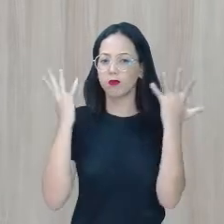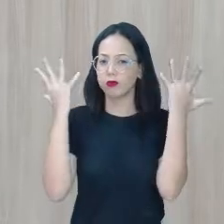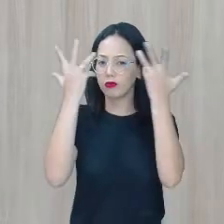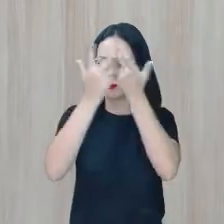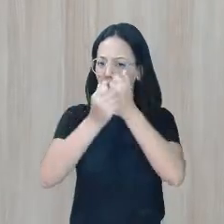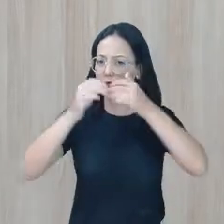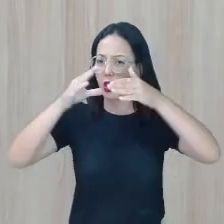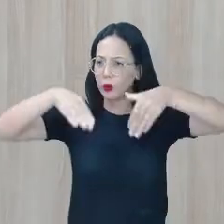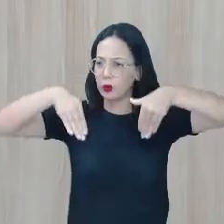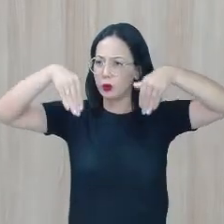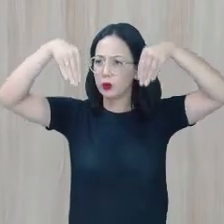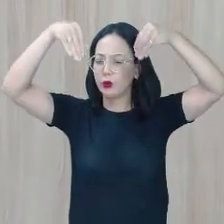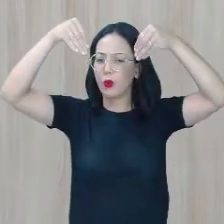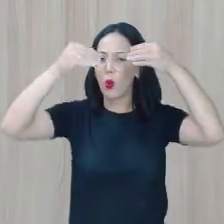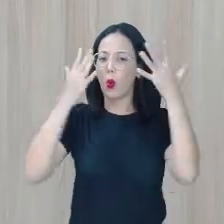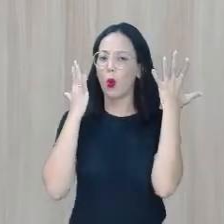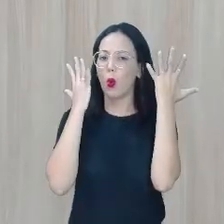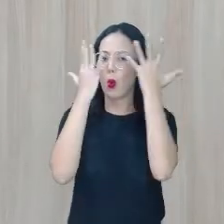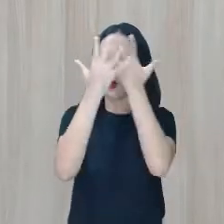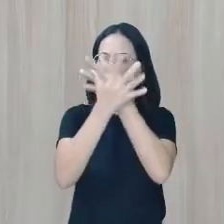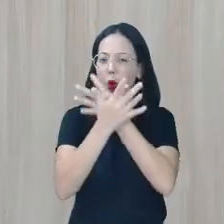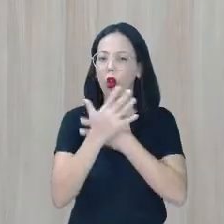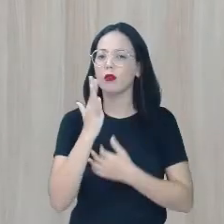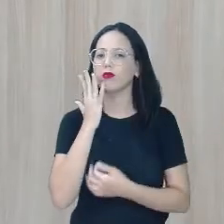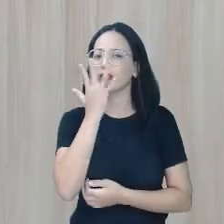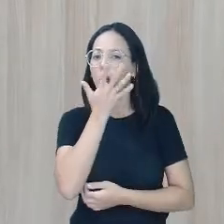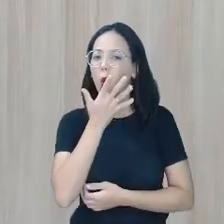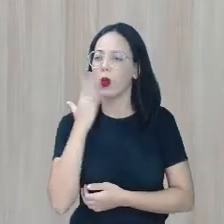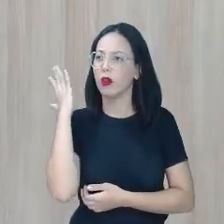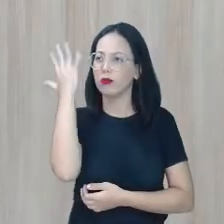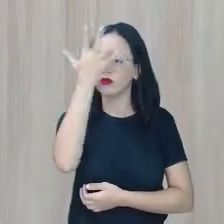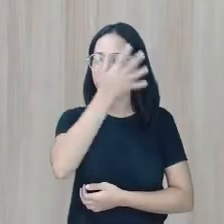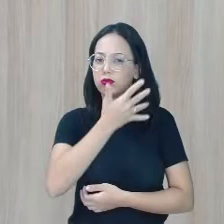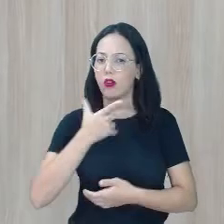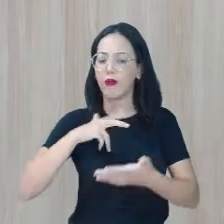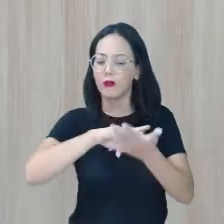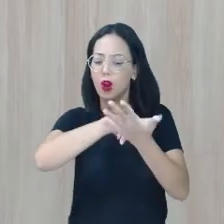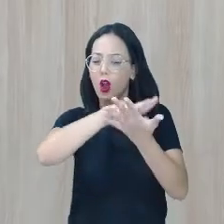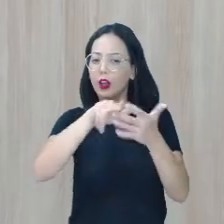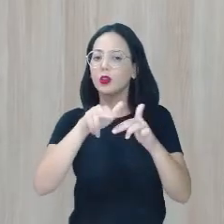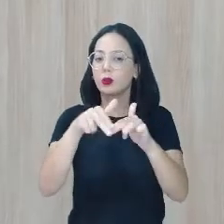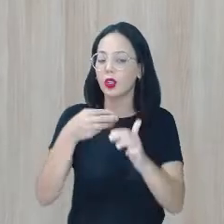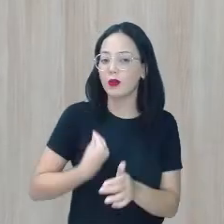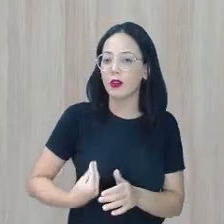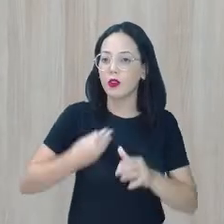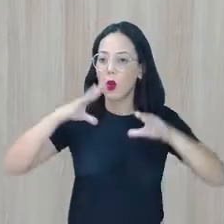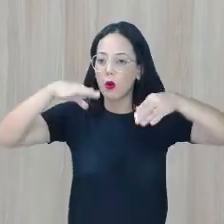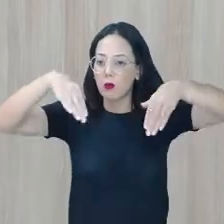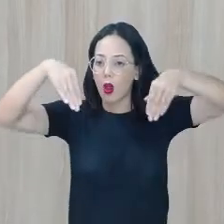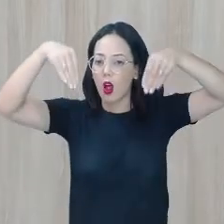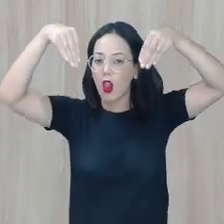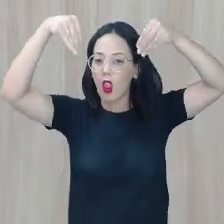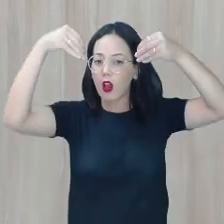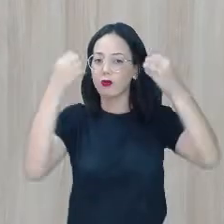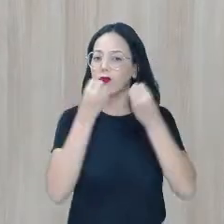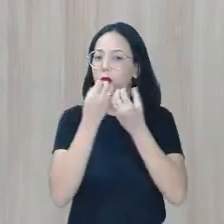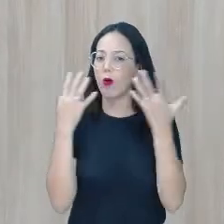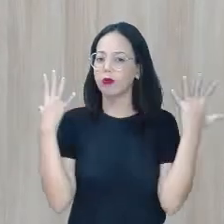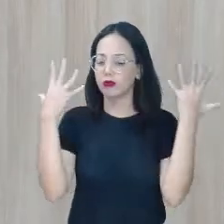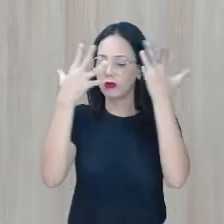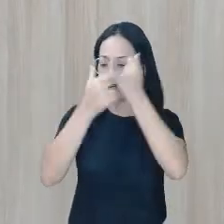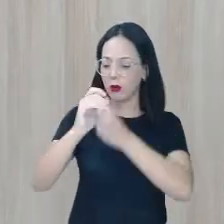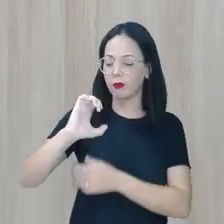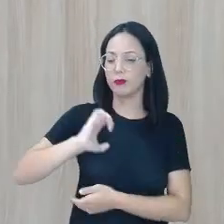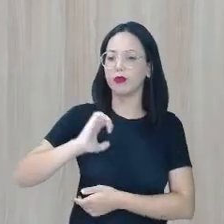né, bem colorida, né, suntuosa. Então eles viviam em palácios enormes e luxuosos que